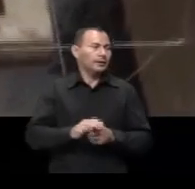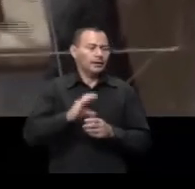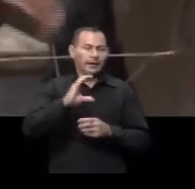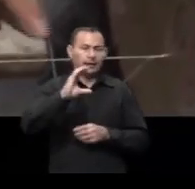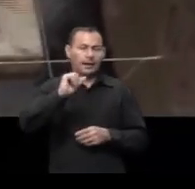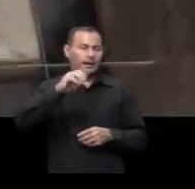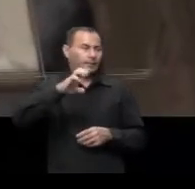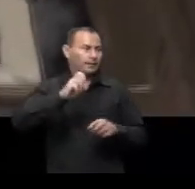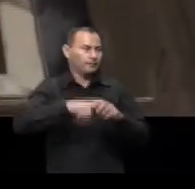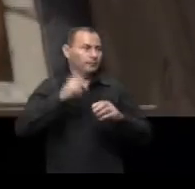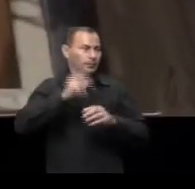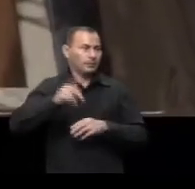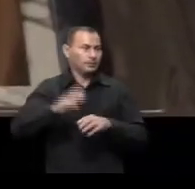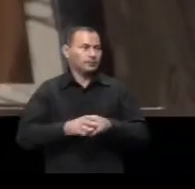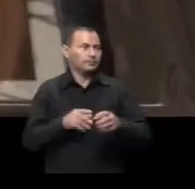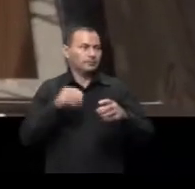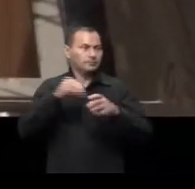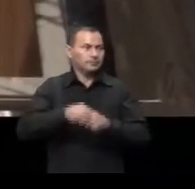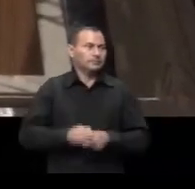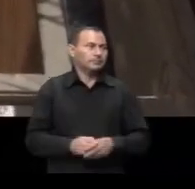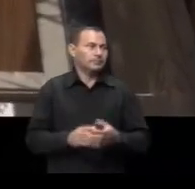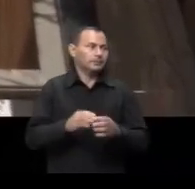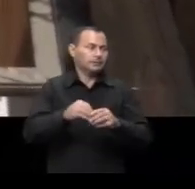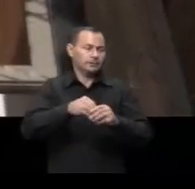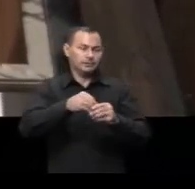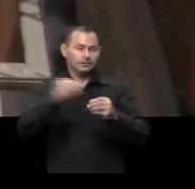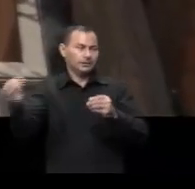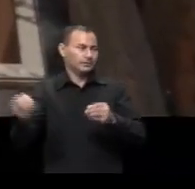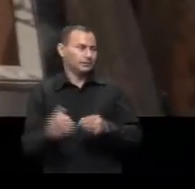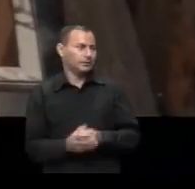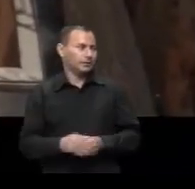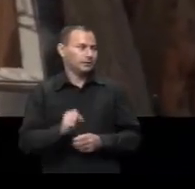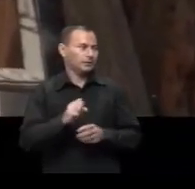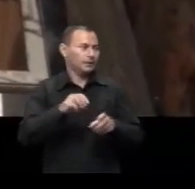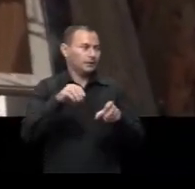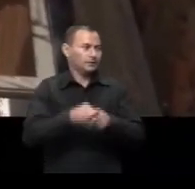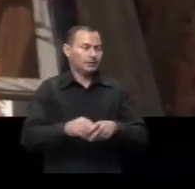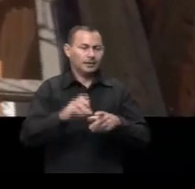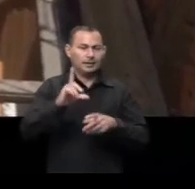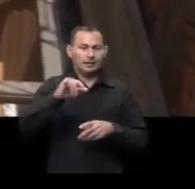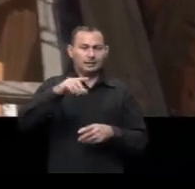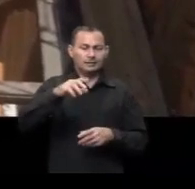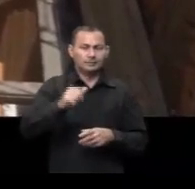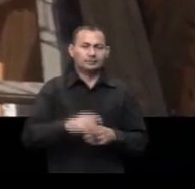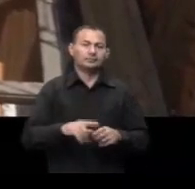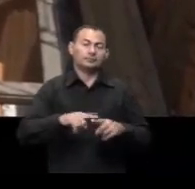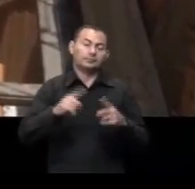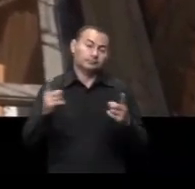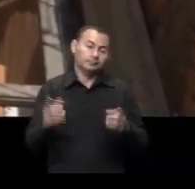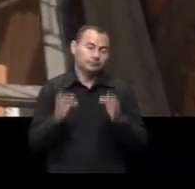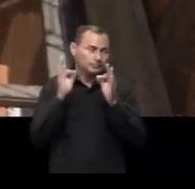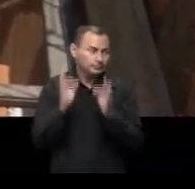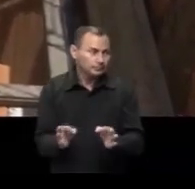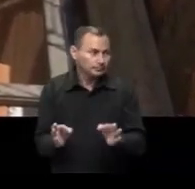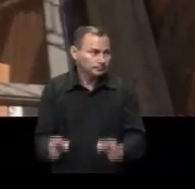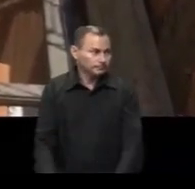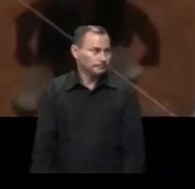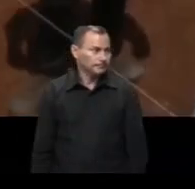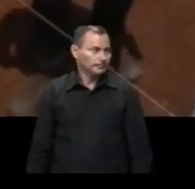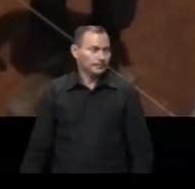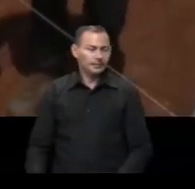câmera, tá? E porque o professor ficou metendo o dedo ali e acabou tirando o esquadro da linha. Mas tá